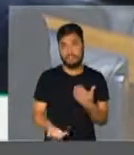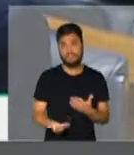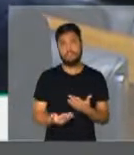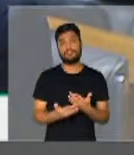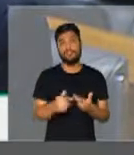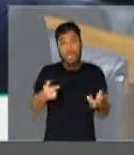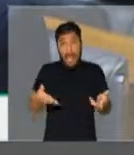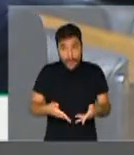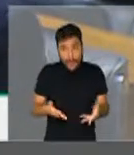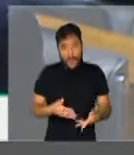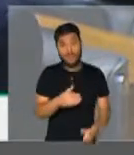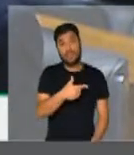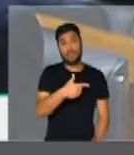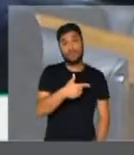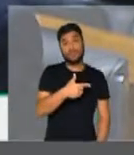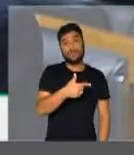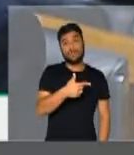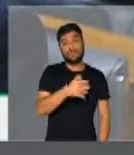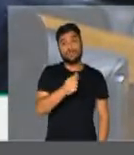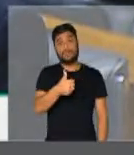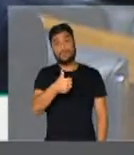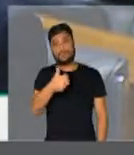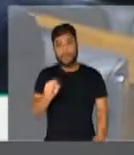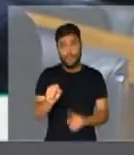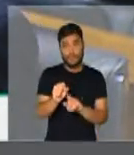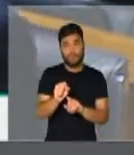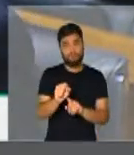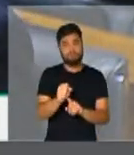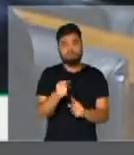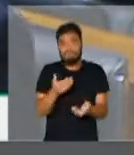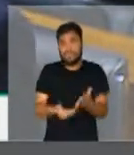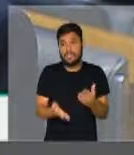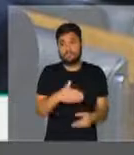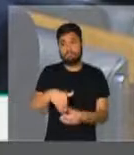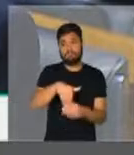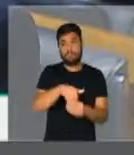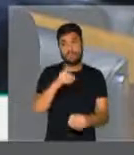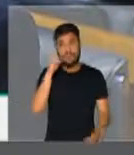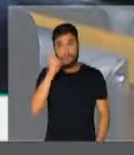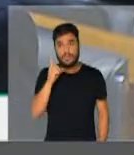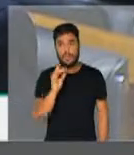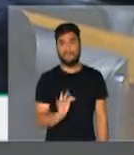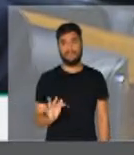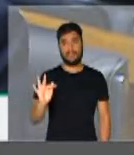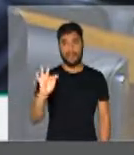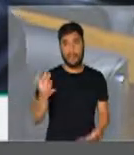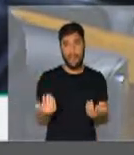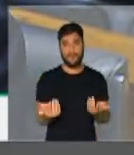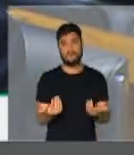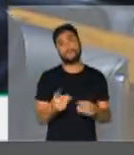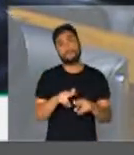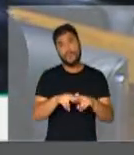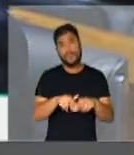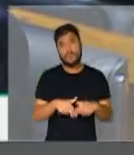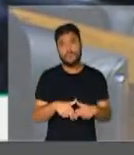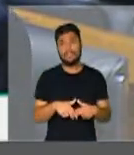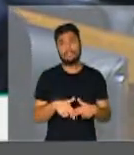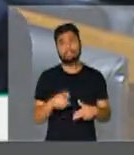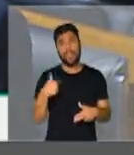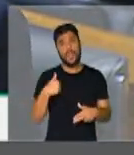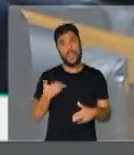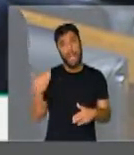agora, em 2018, não me reelegi como deputado federal, cortando a sequência